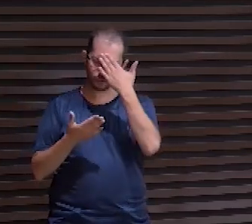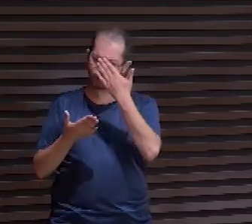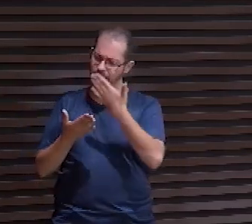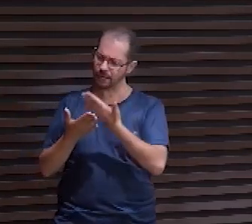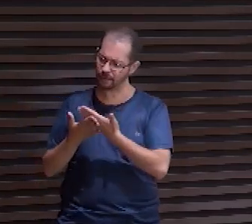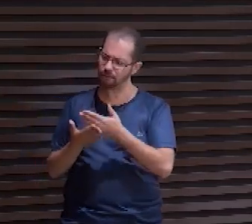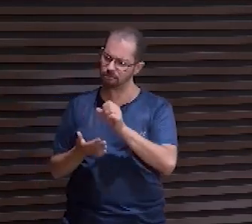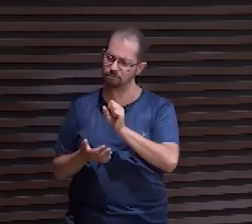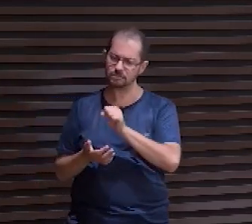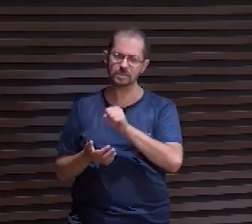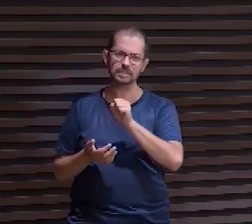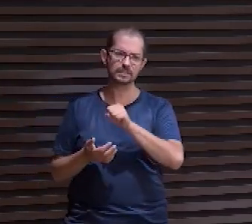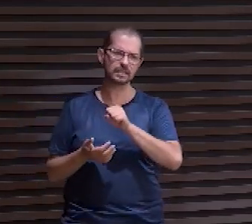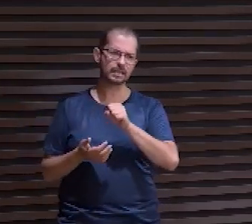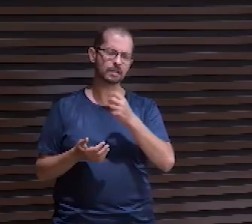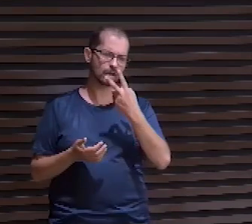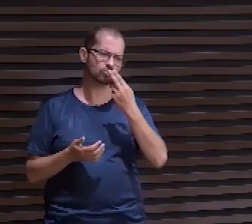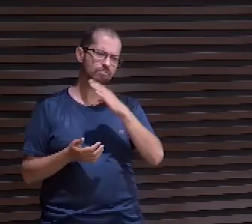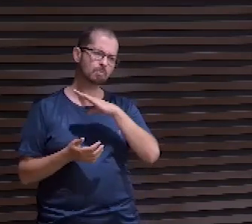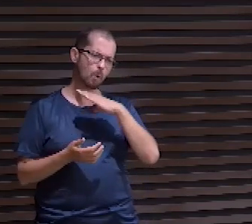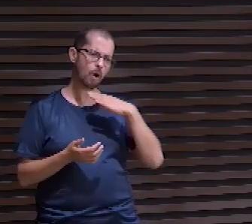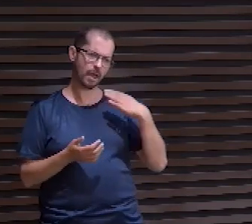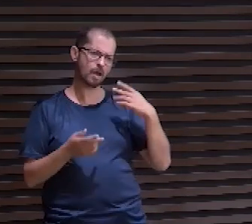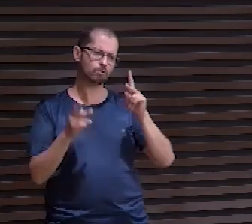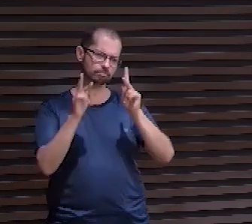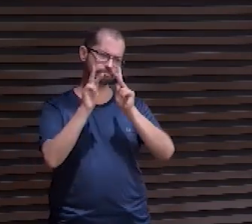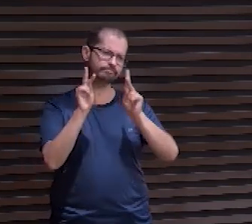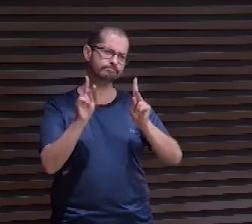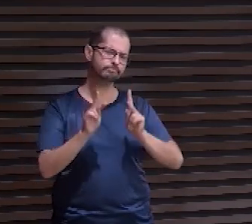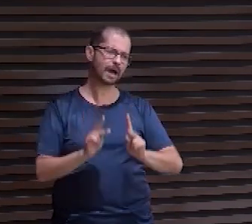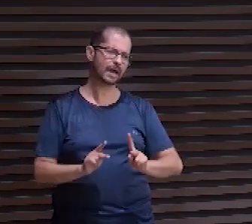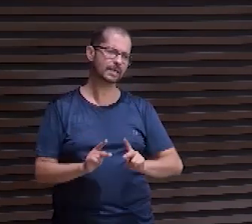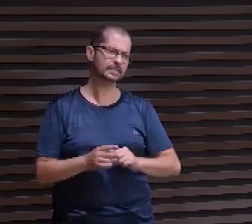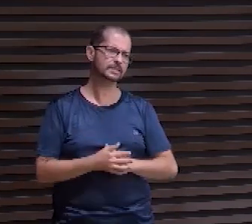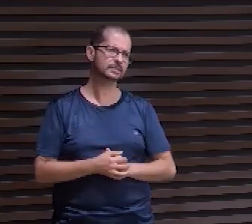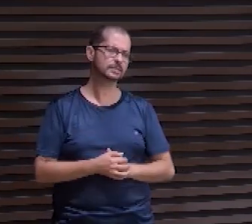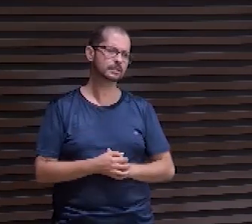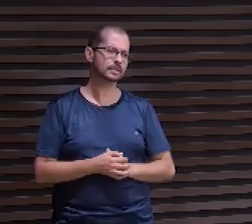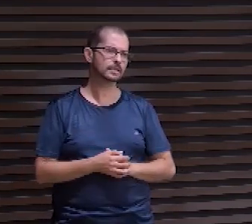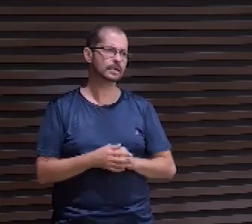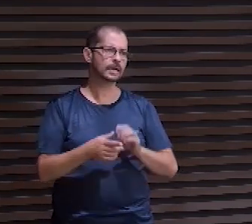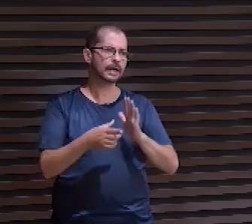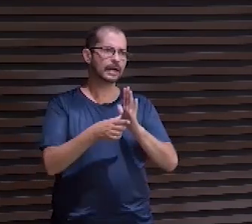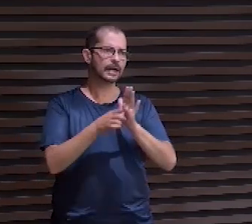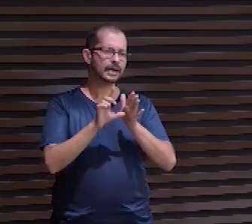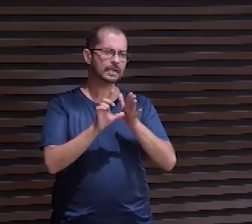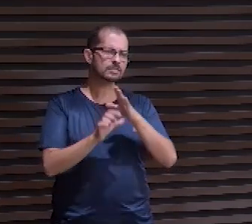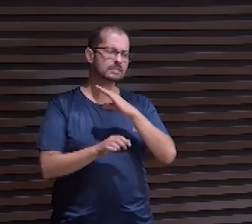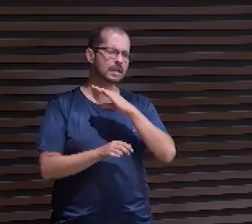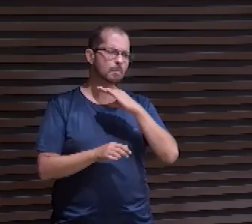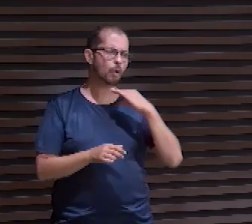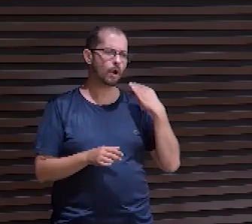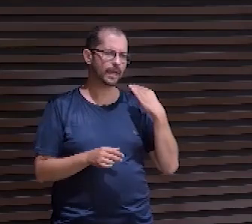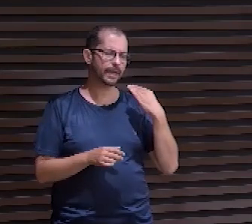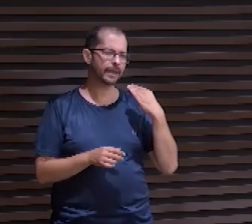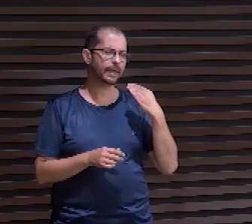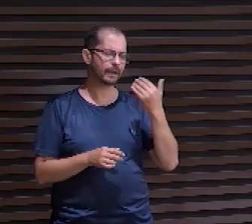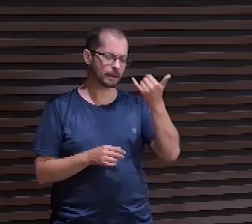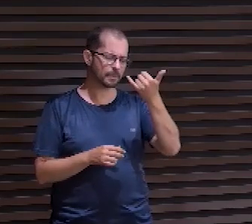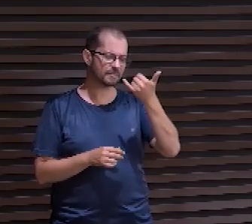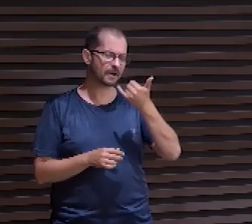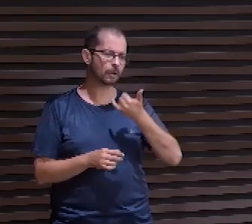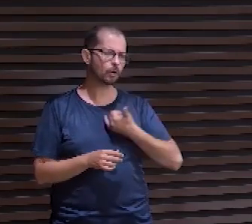Creio que ele partiu em paz. Pouco antes de falecer, ele me